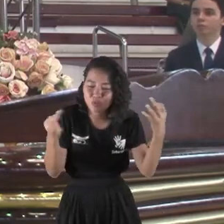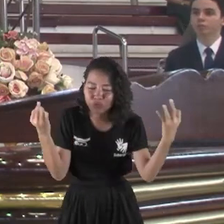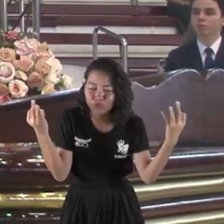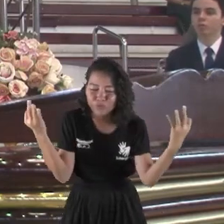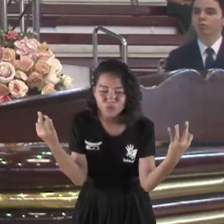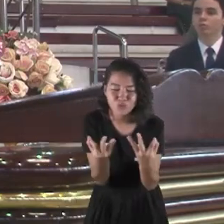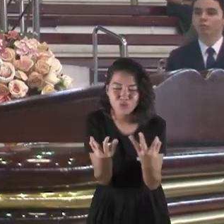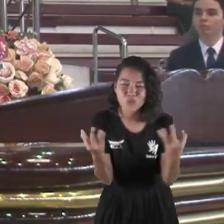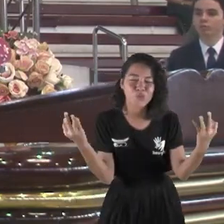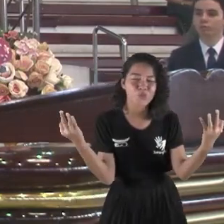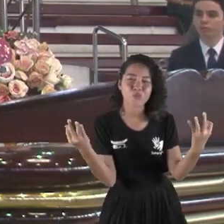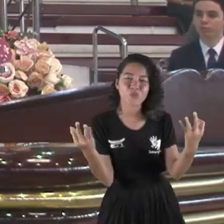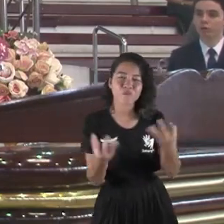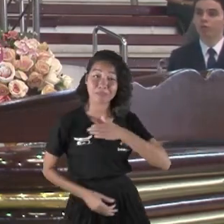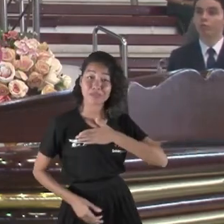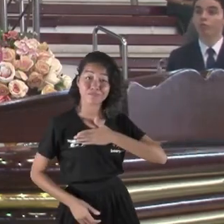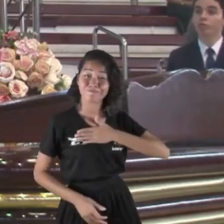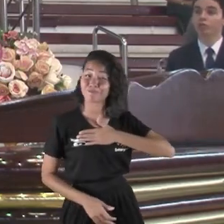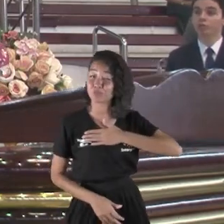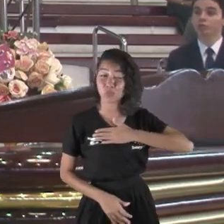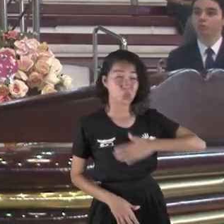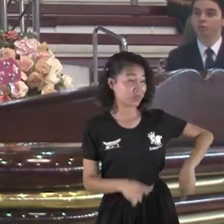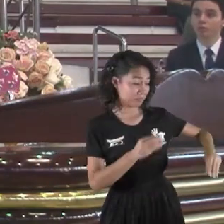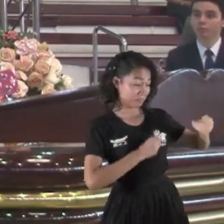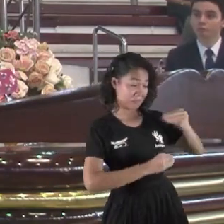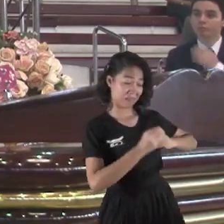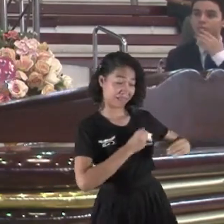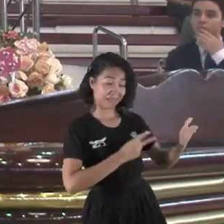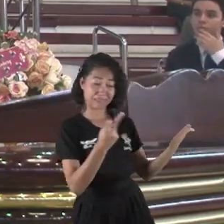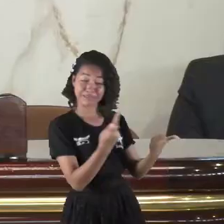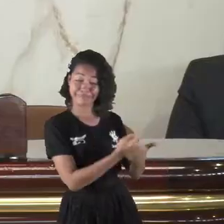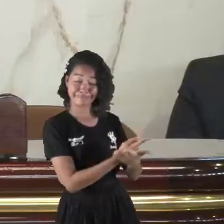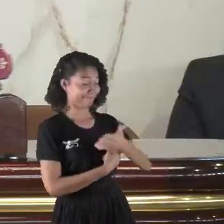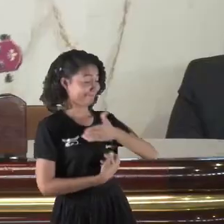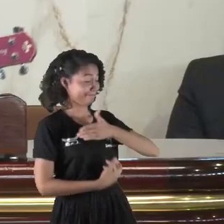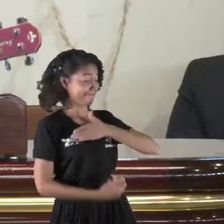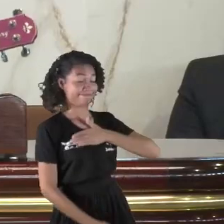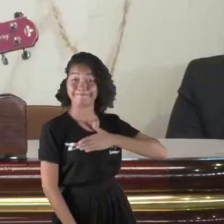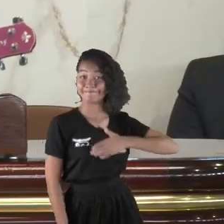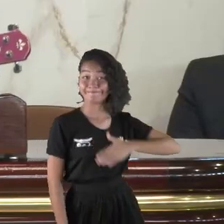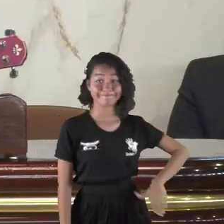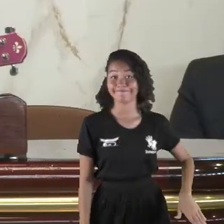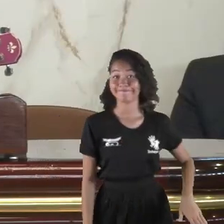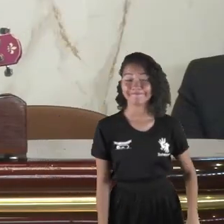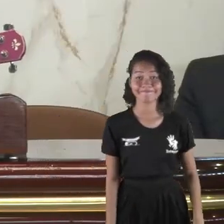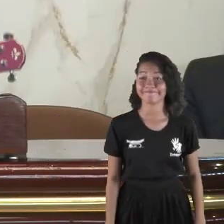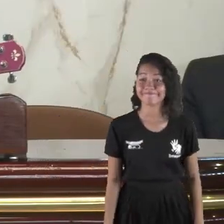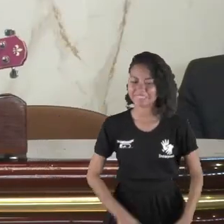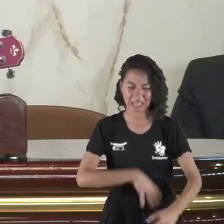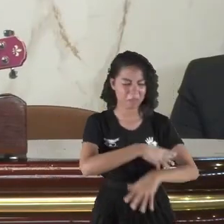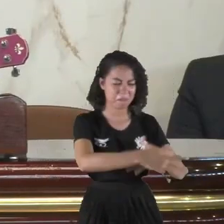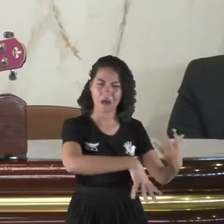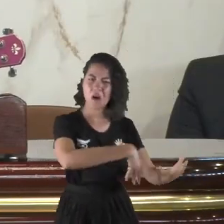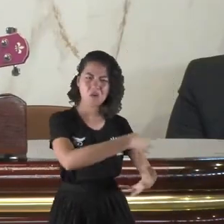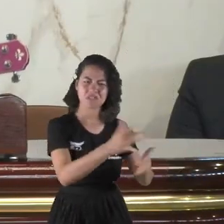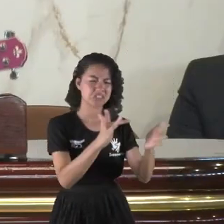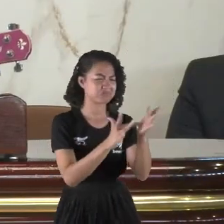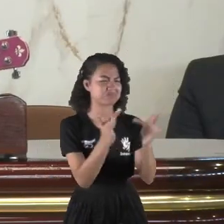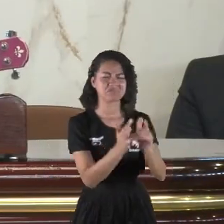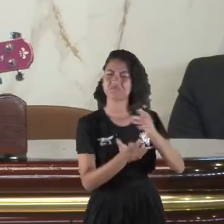justiça, odeia a iniquidade. O descendente de